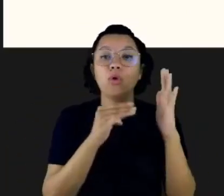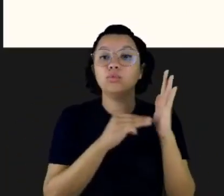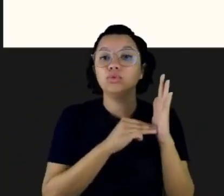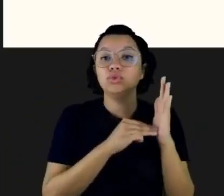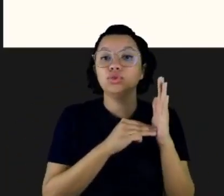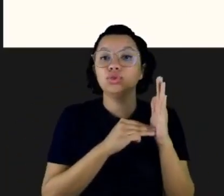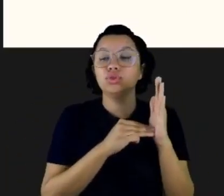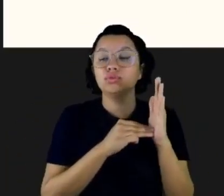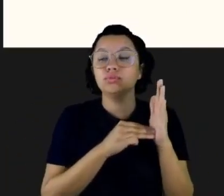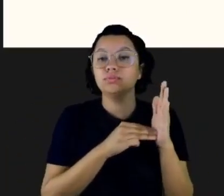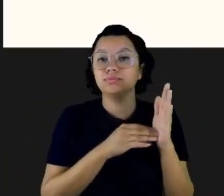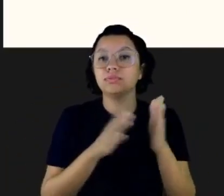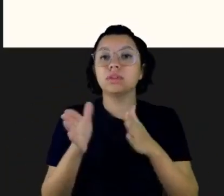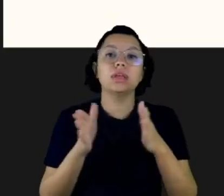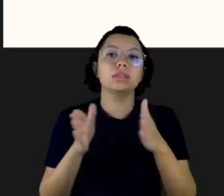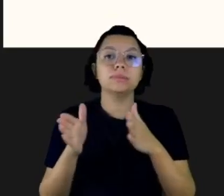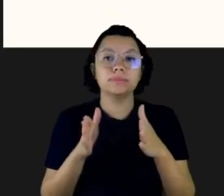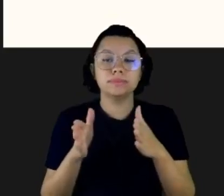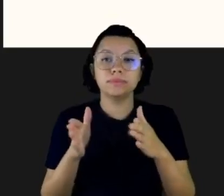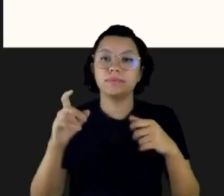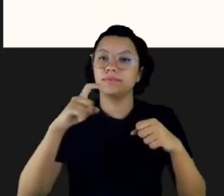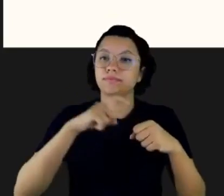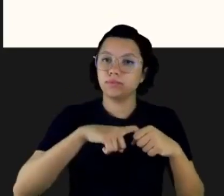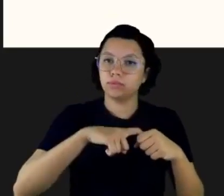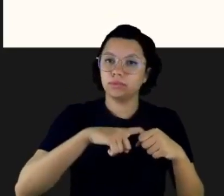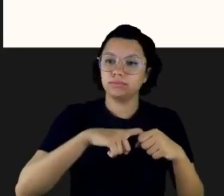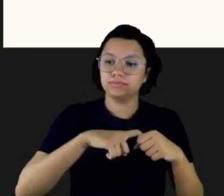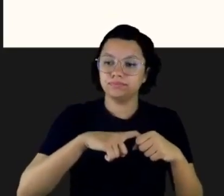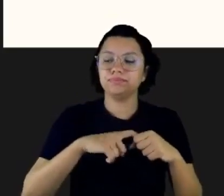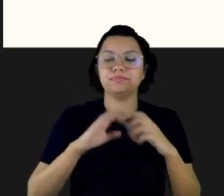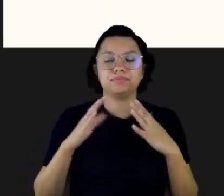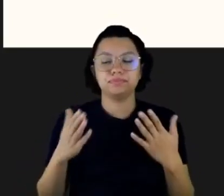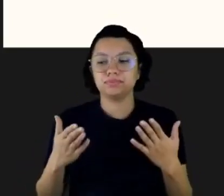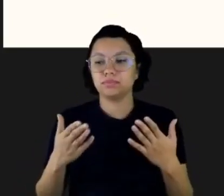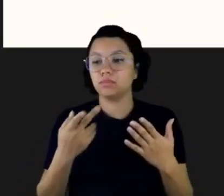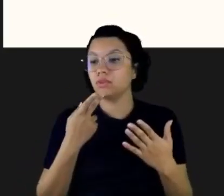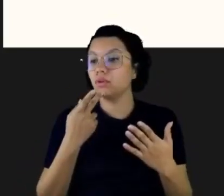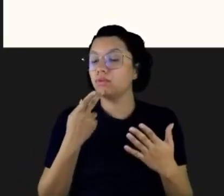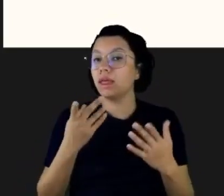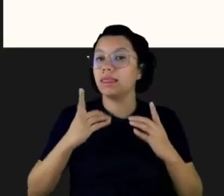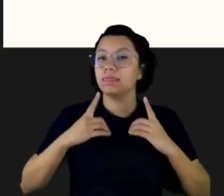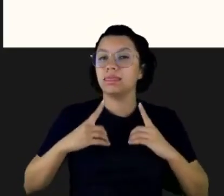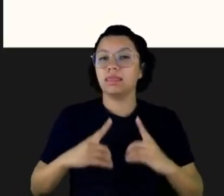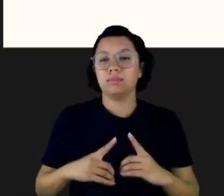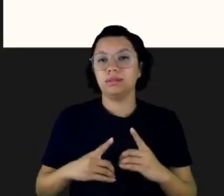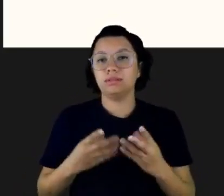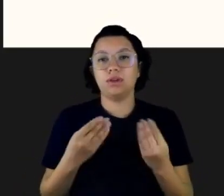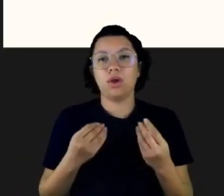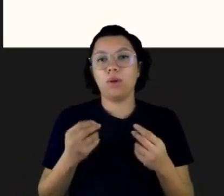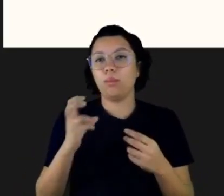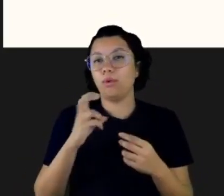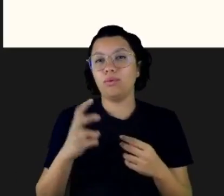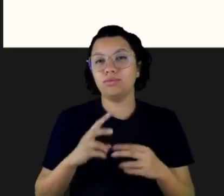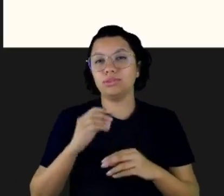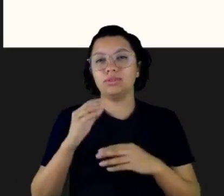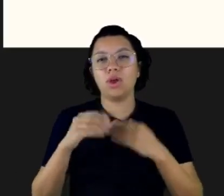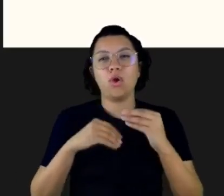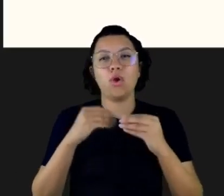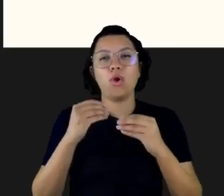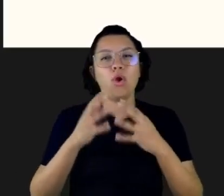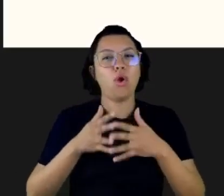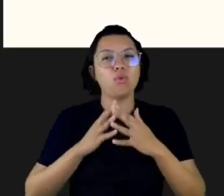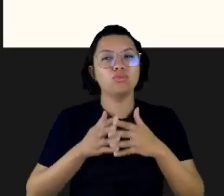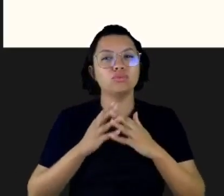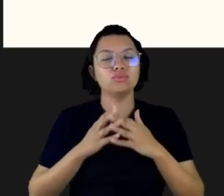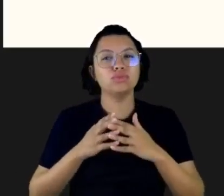cognitivo dessa pessoa se restabelece. Como eu dizia lá, a depressão, que muitas vezes é confundida com a demência, ele começa a